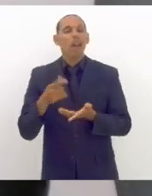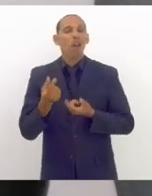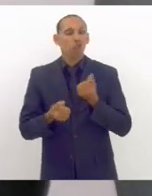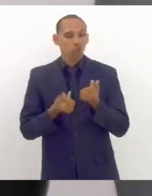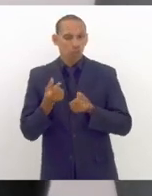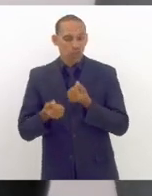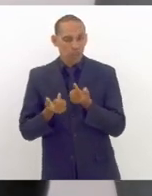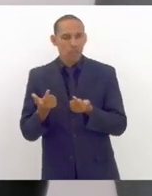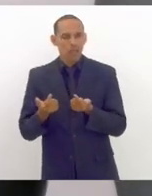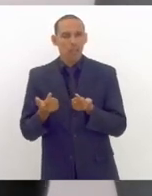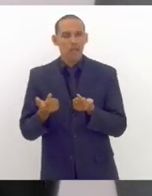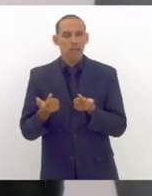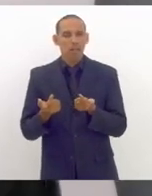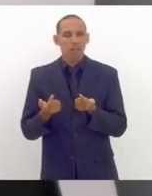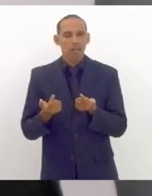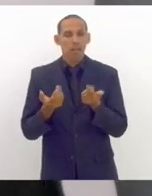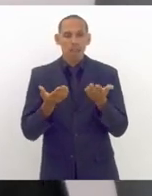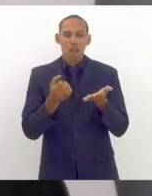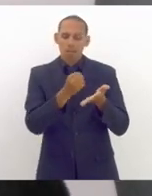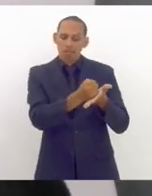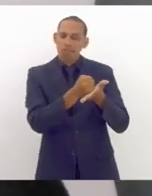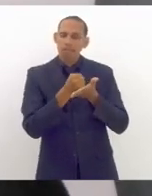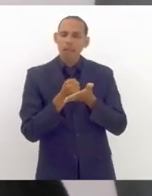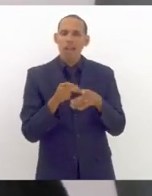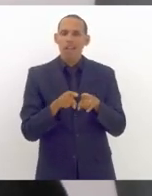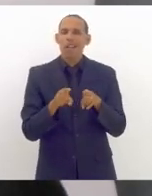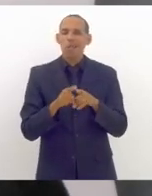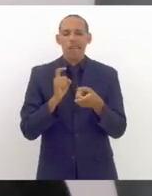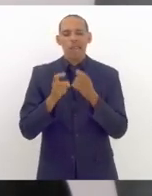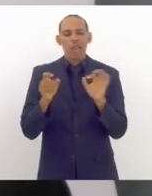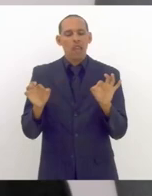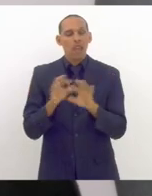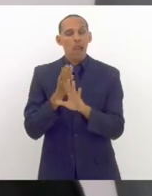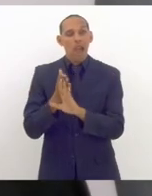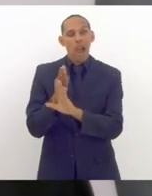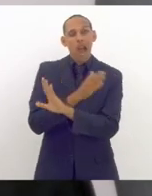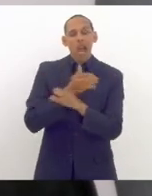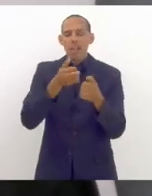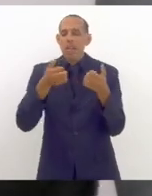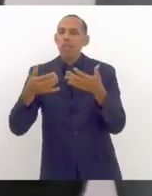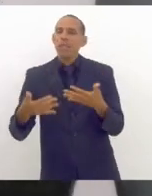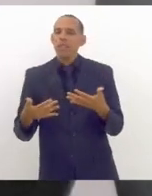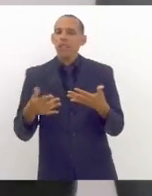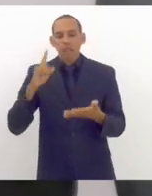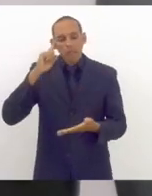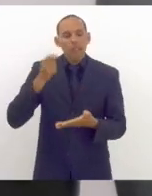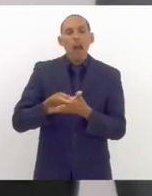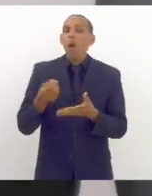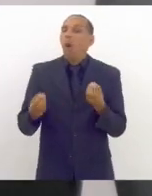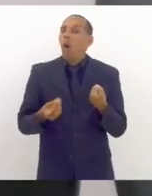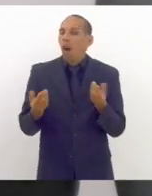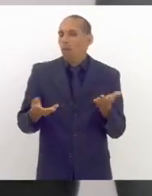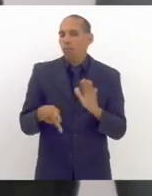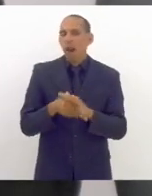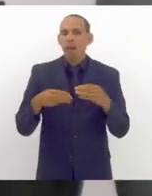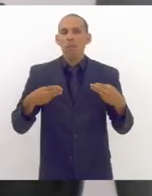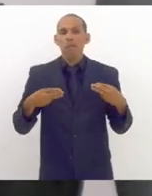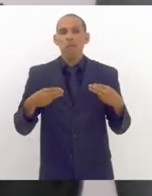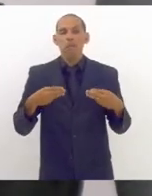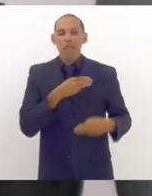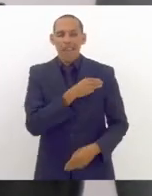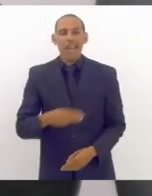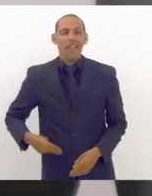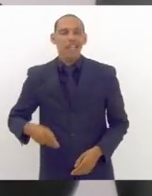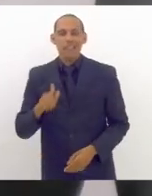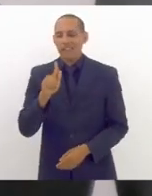fazenda nos Coloque aqui também a gente terminar essa sessão como que ficou a decisão do Ministro De Uma Mente